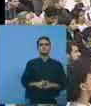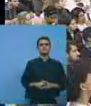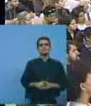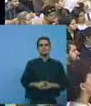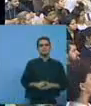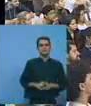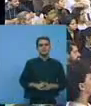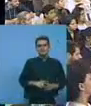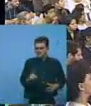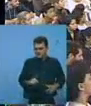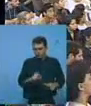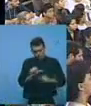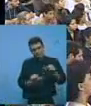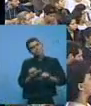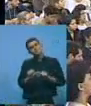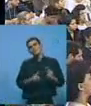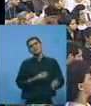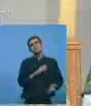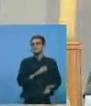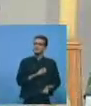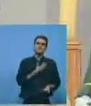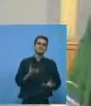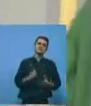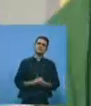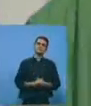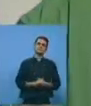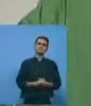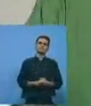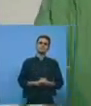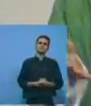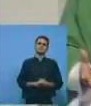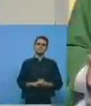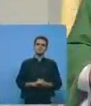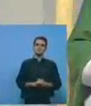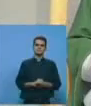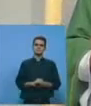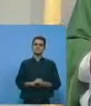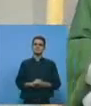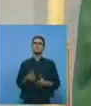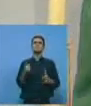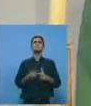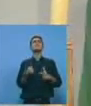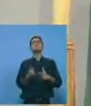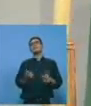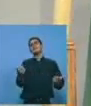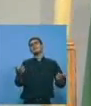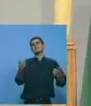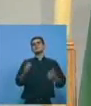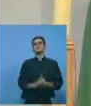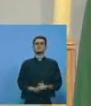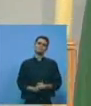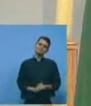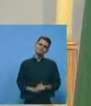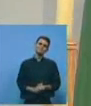Lucas 8,43, a hemorroíça, era uma multidão de 5 mil pessoas, uma mulher